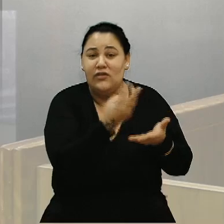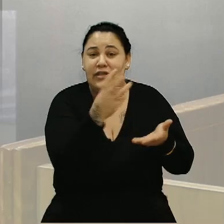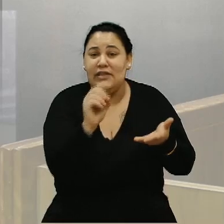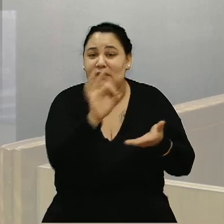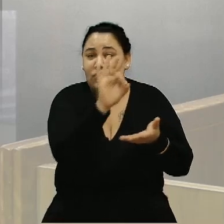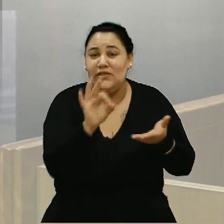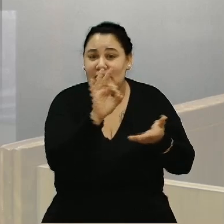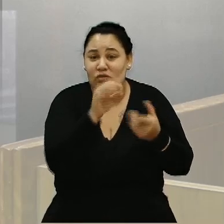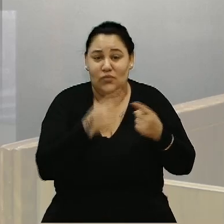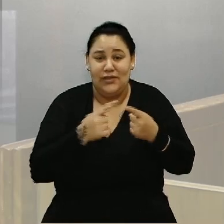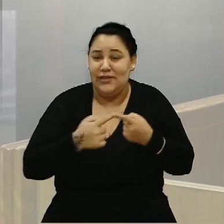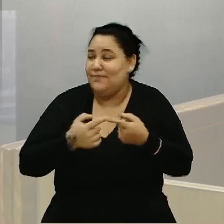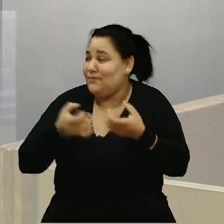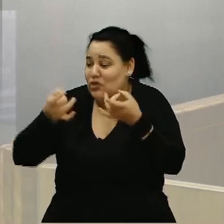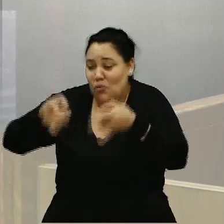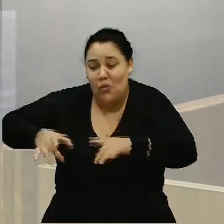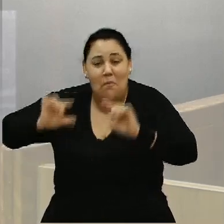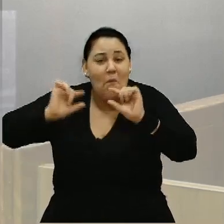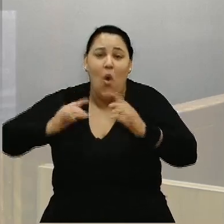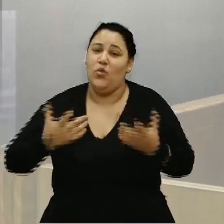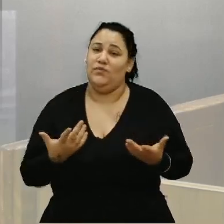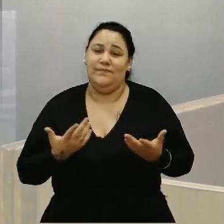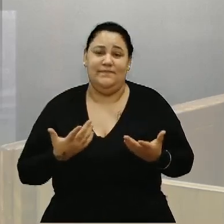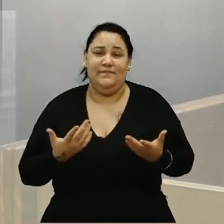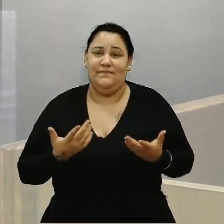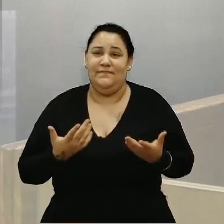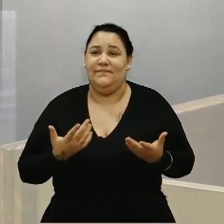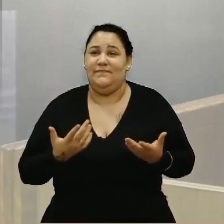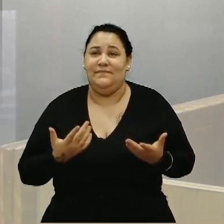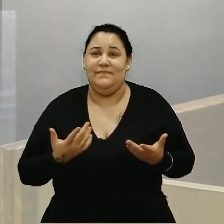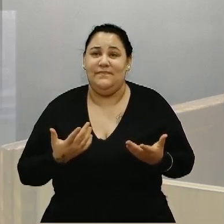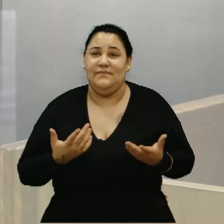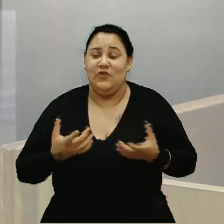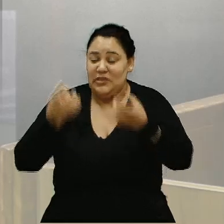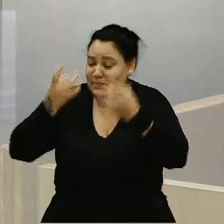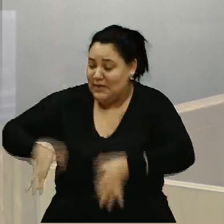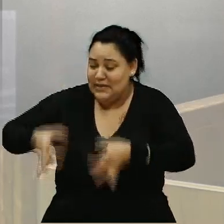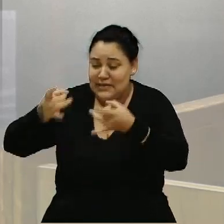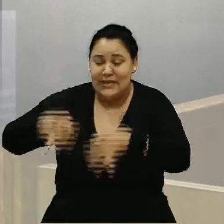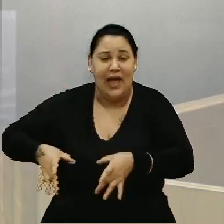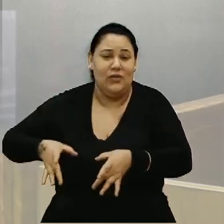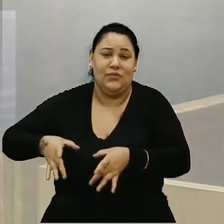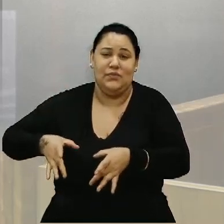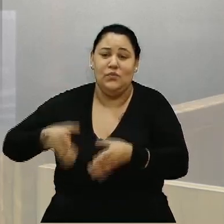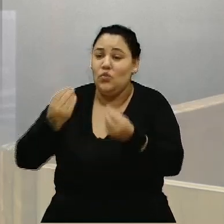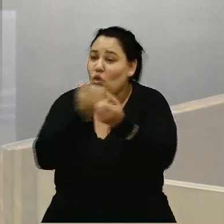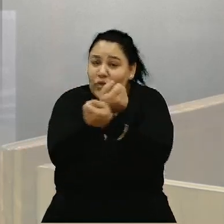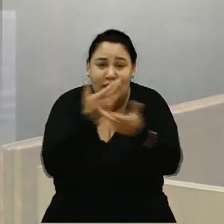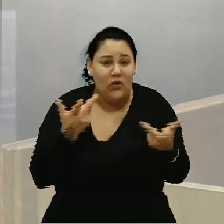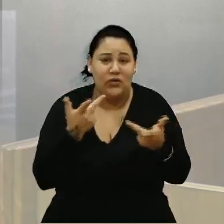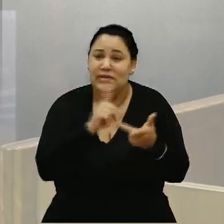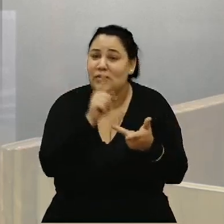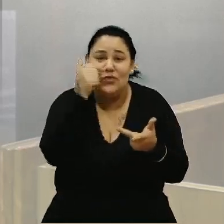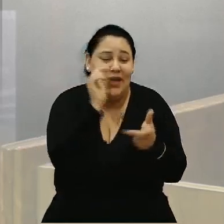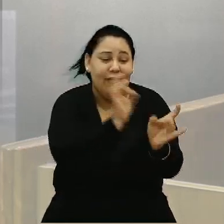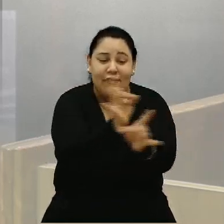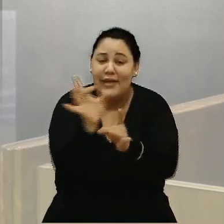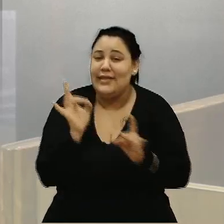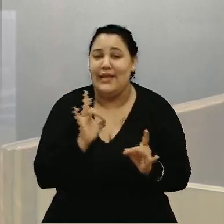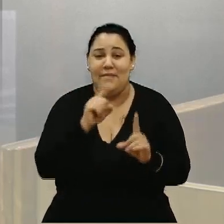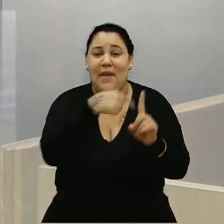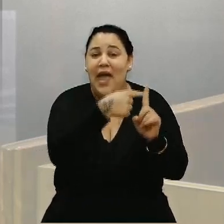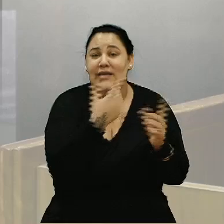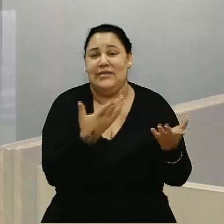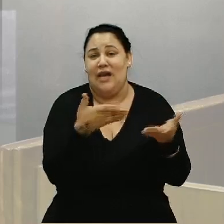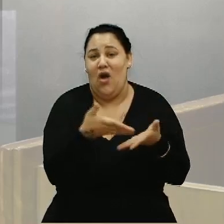levou embora. E não consegue colocar mercadoria nos mercados, não consegue colocar no Ceasa, não consegue